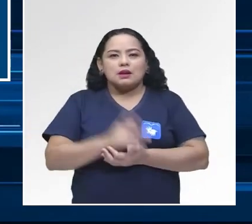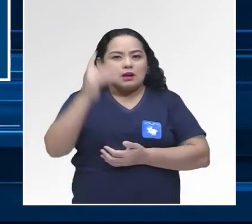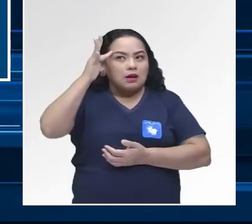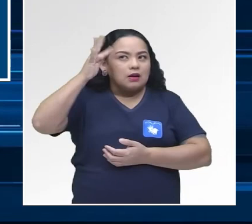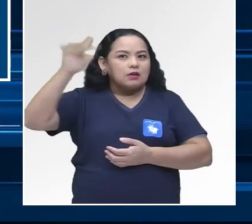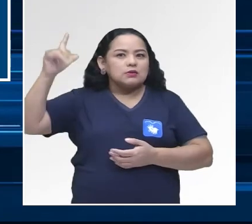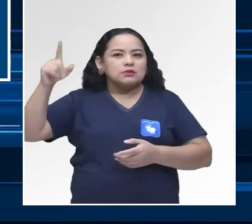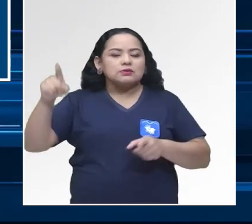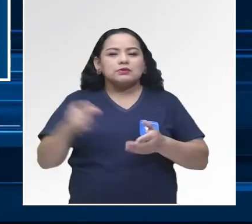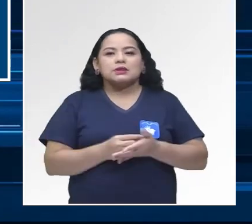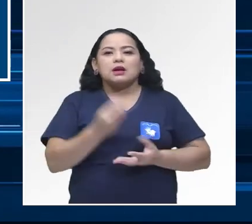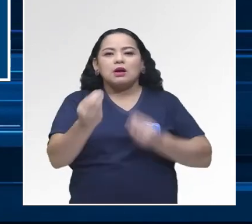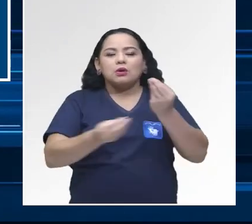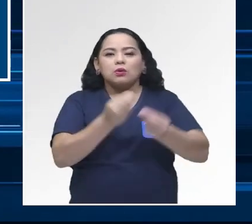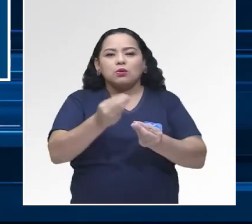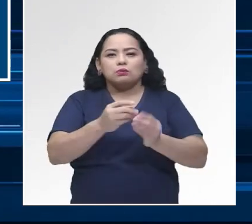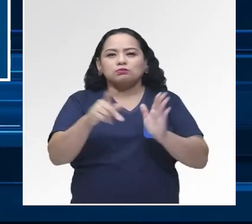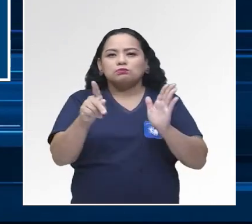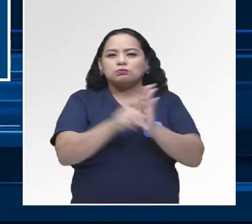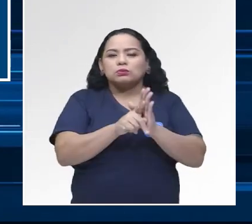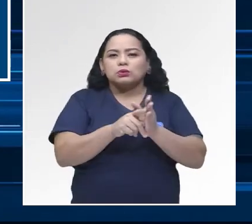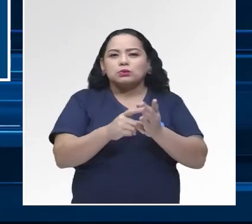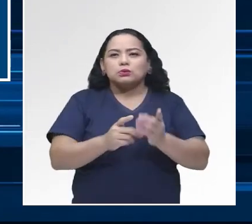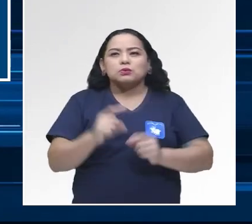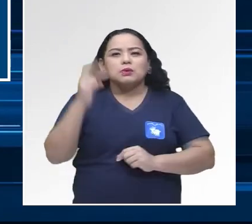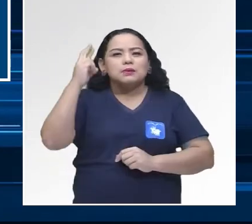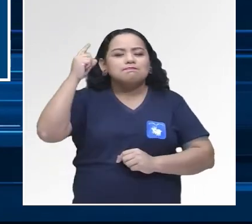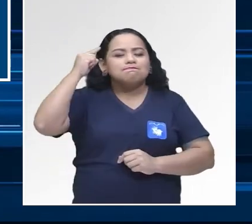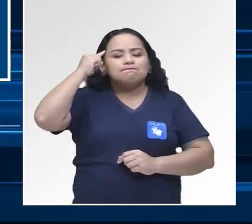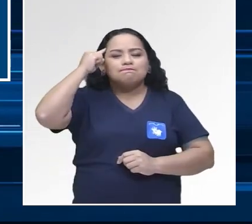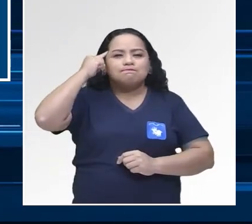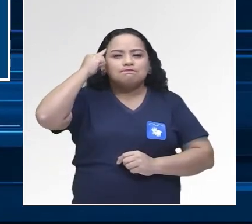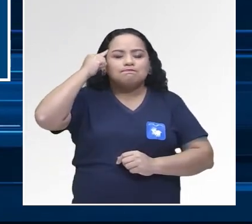se realiza como uma reflexão.